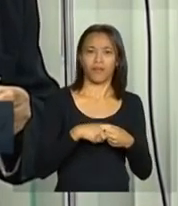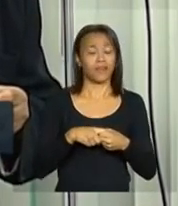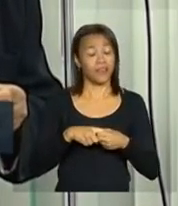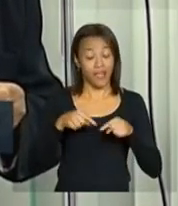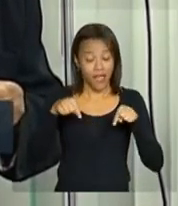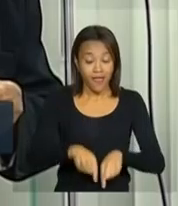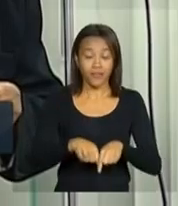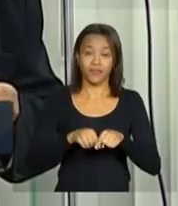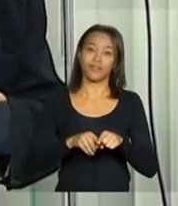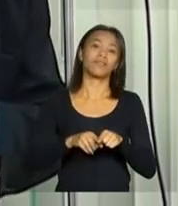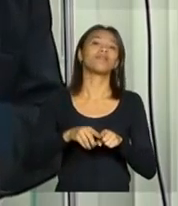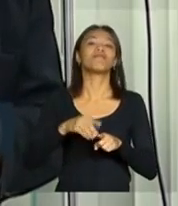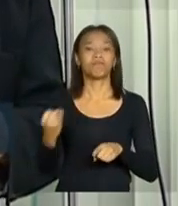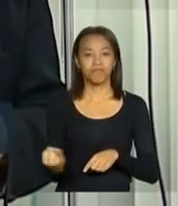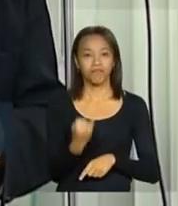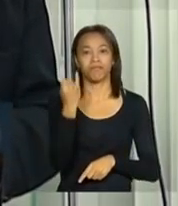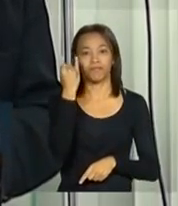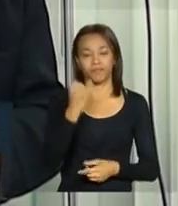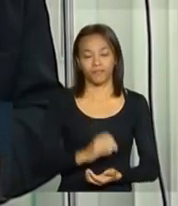essa.